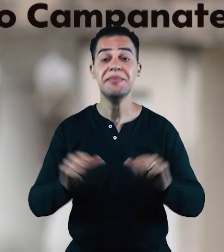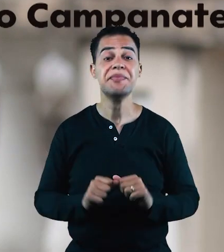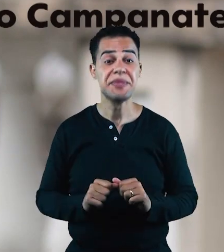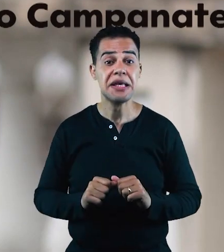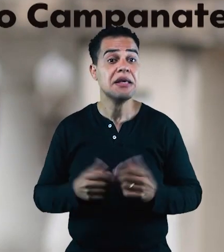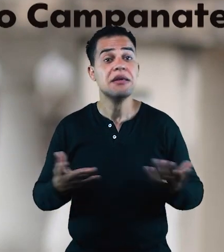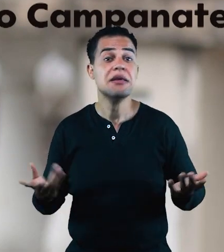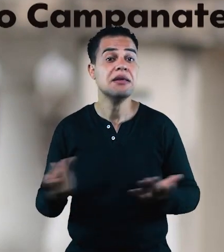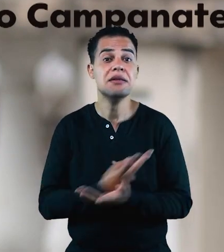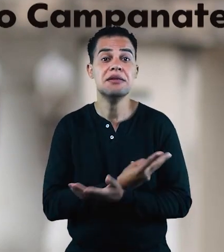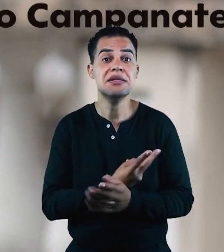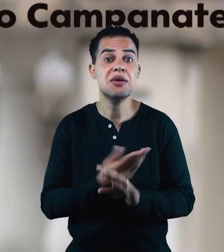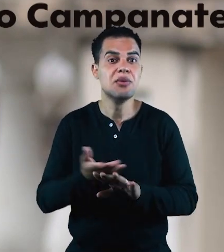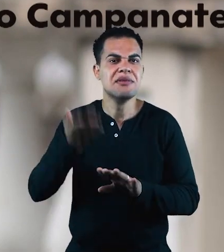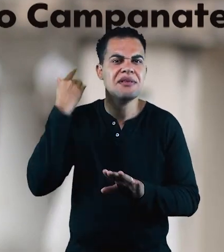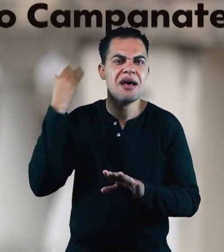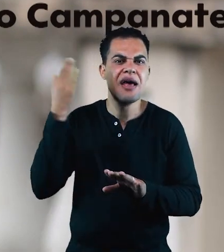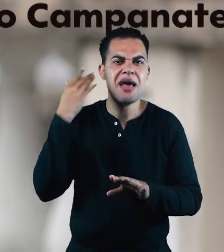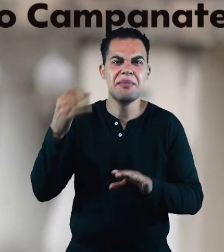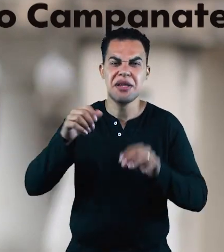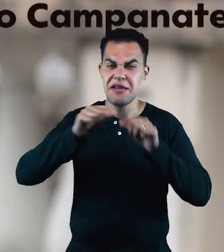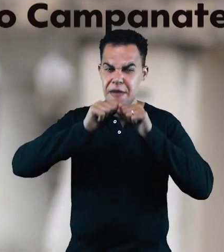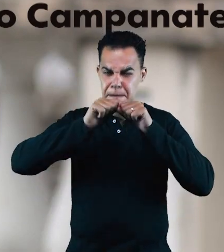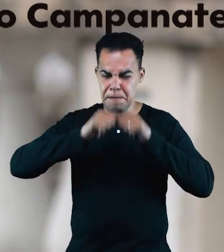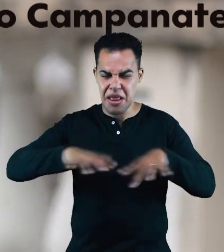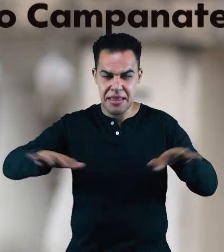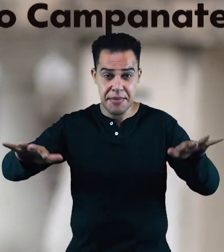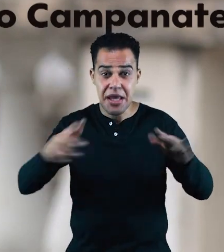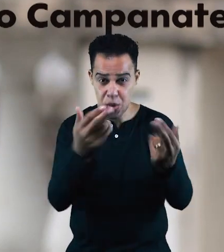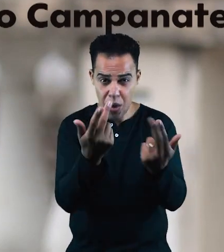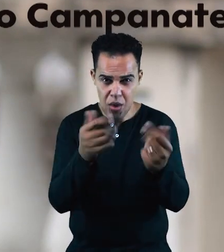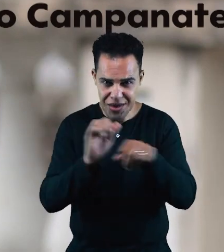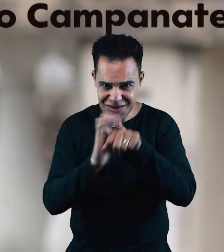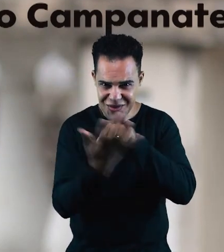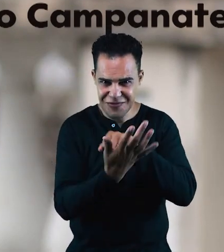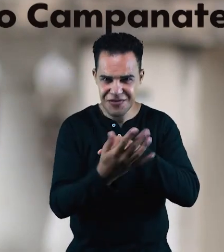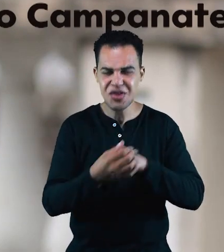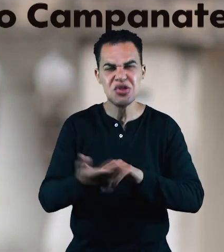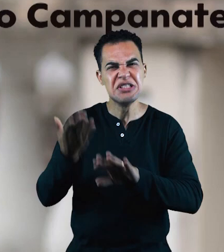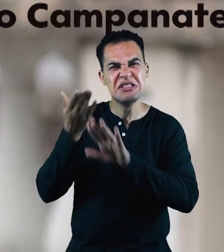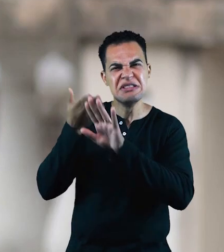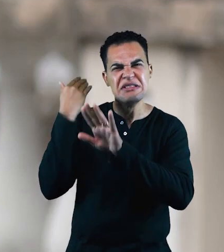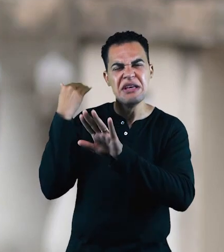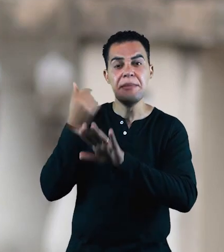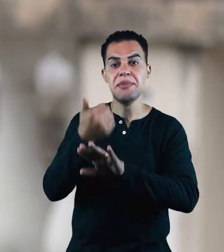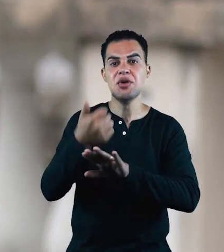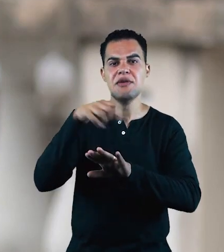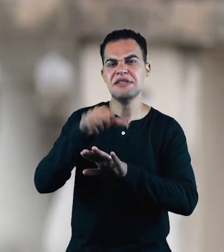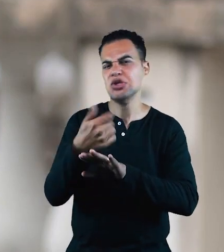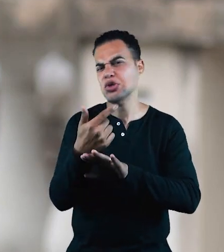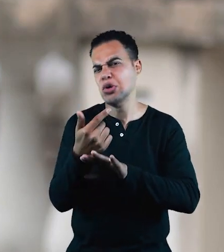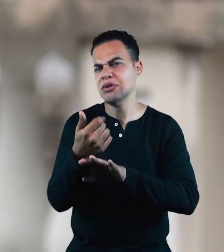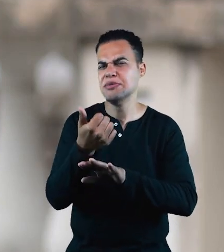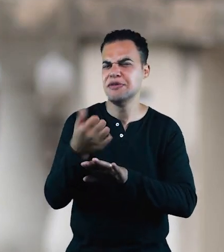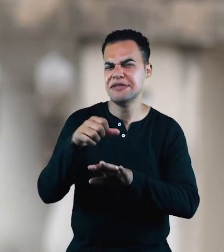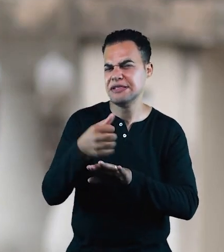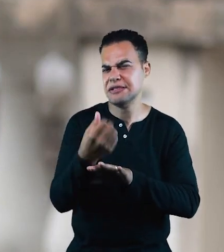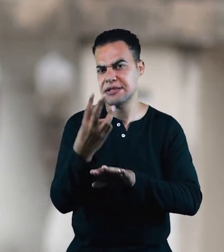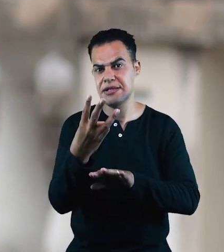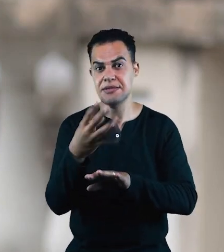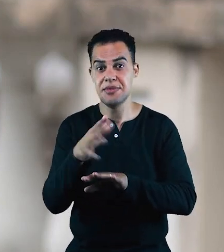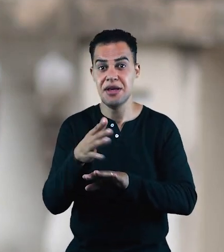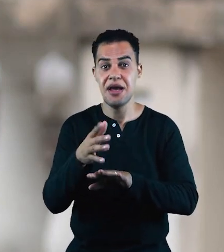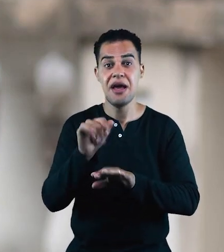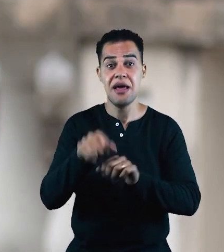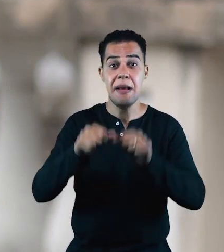Na época, veio uma pandemia, como veio agora da Covid, na época, em 1912, 13, veio